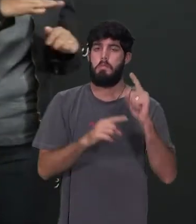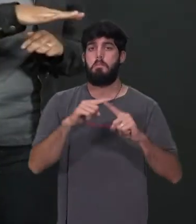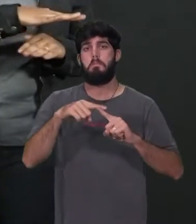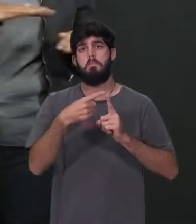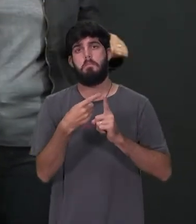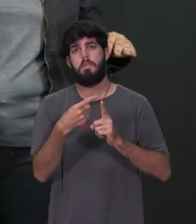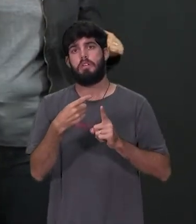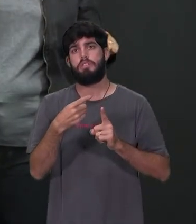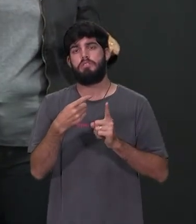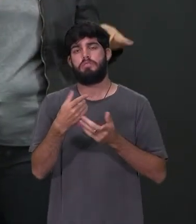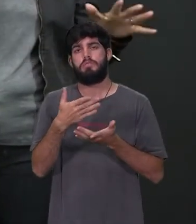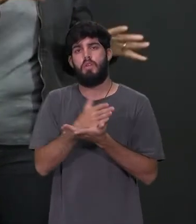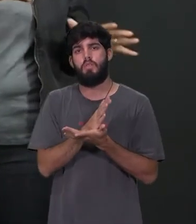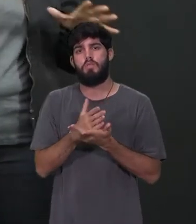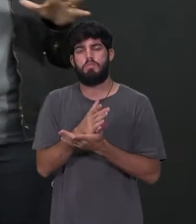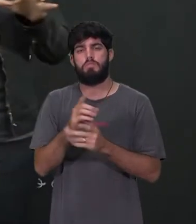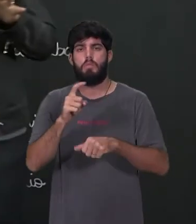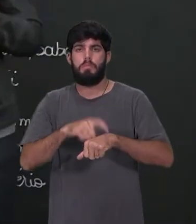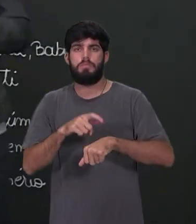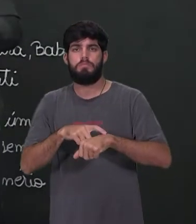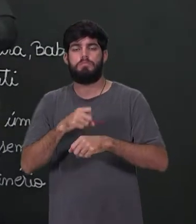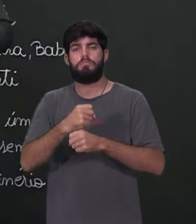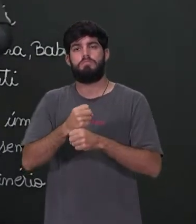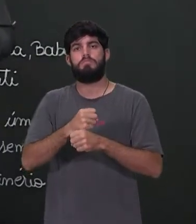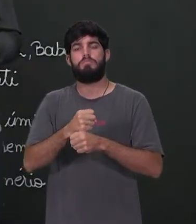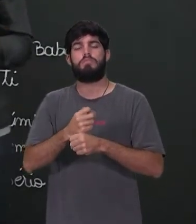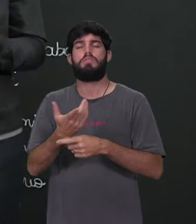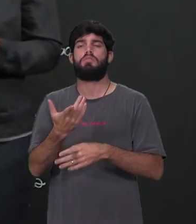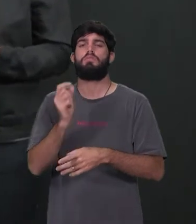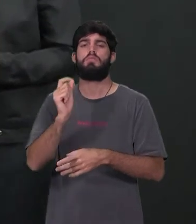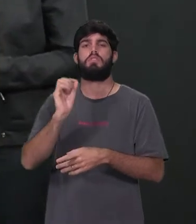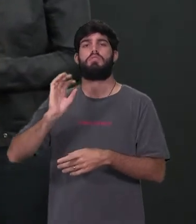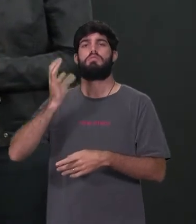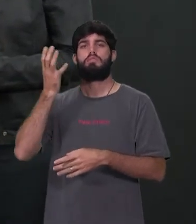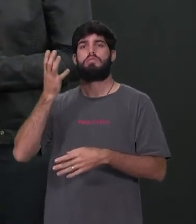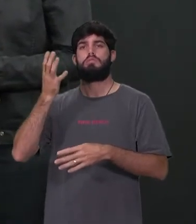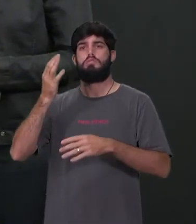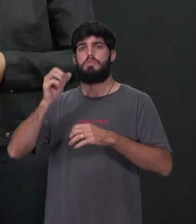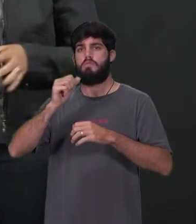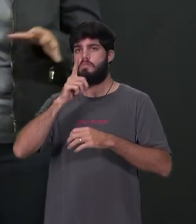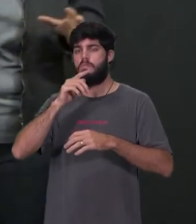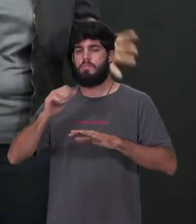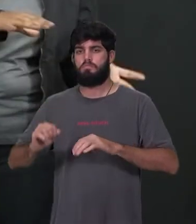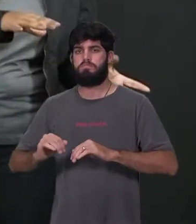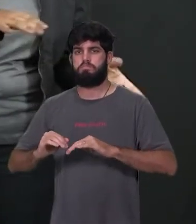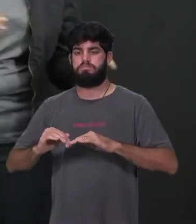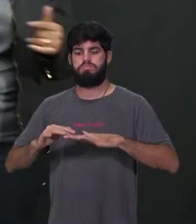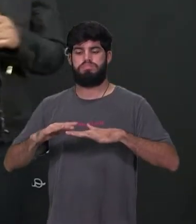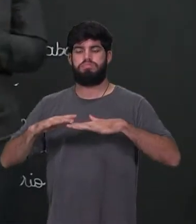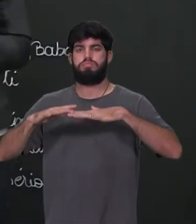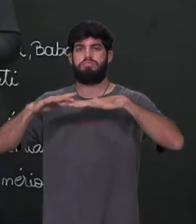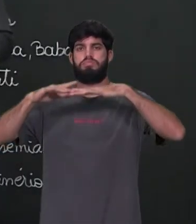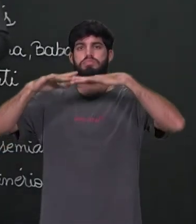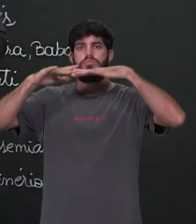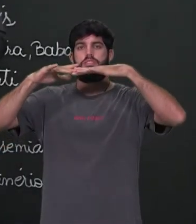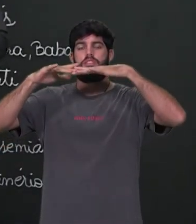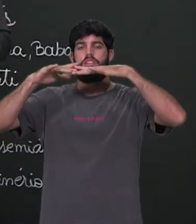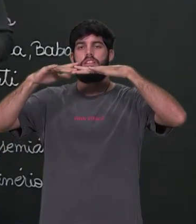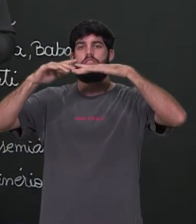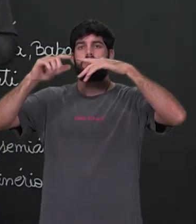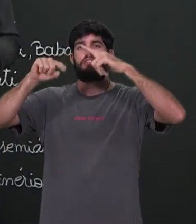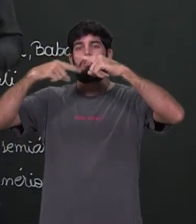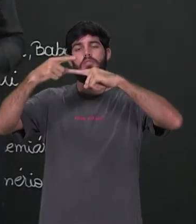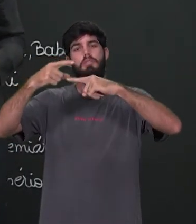ano ela fica inundada, em outros períodos ela fica seco. Ela vai alternando períodos de inundação e de